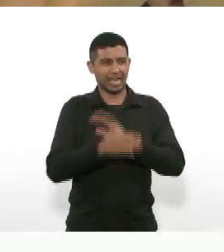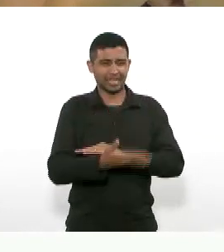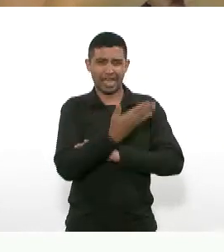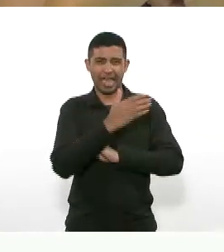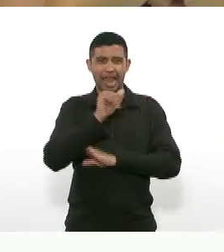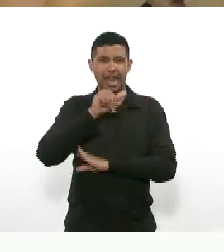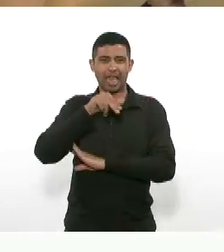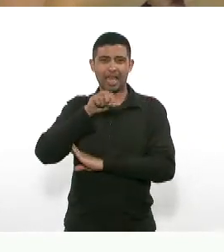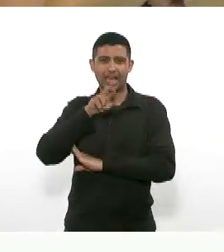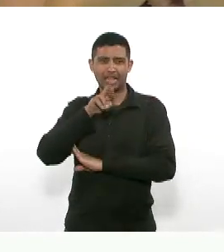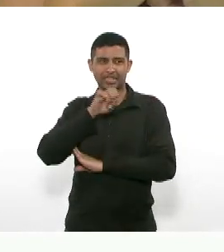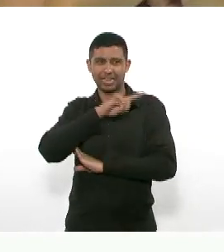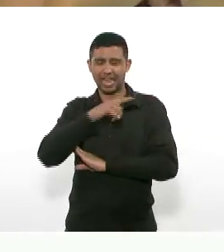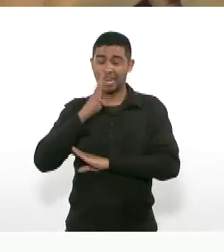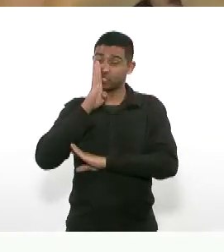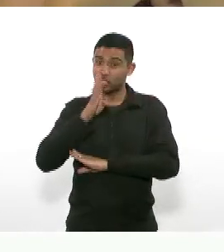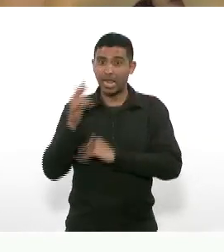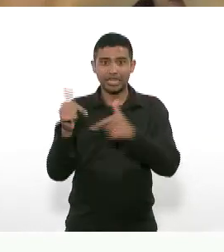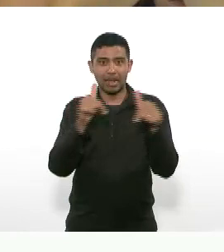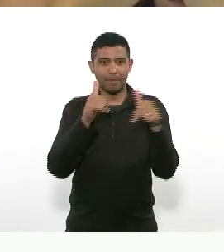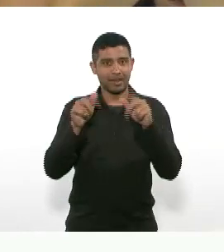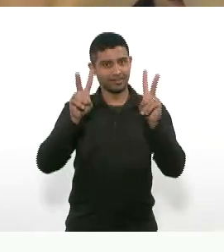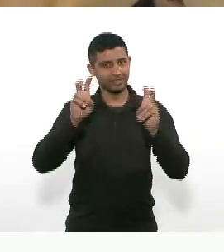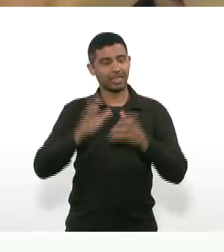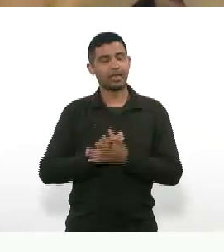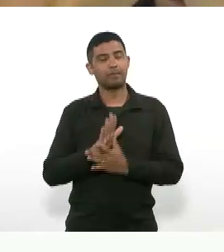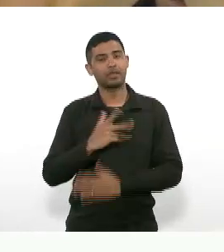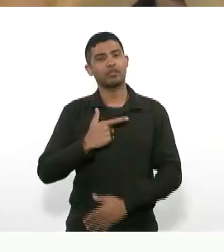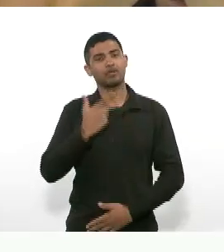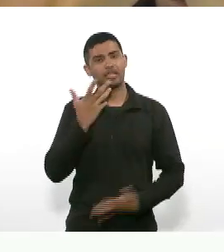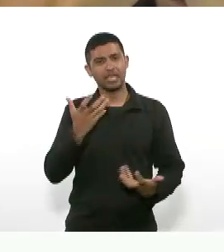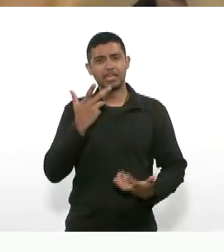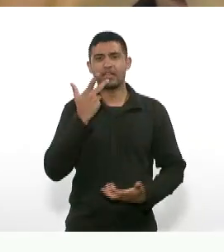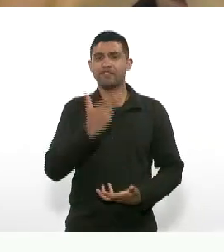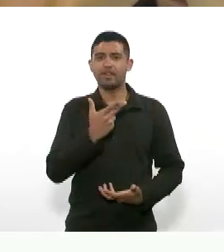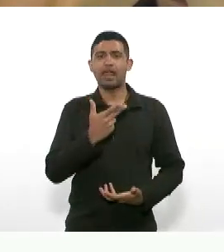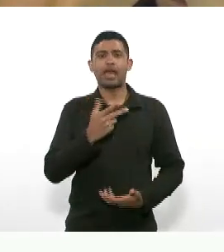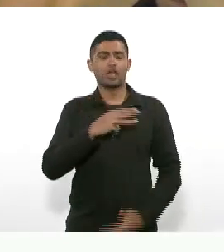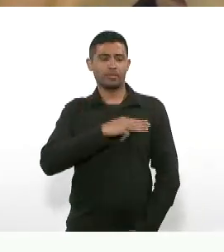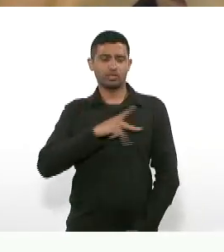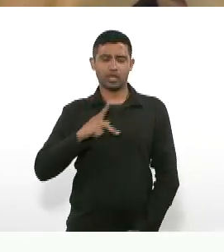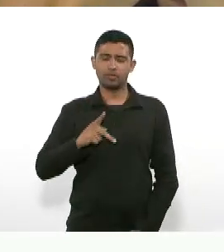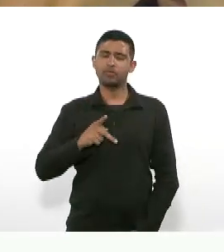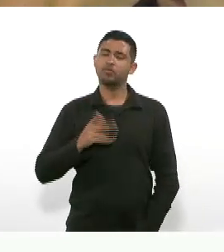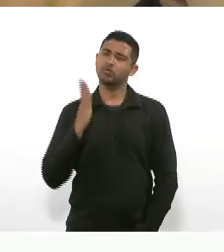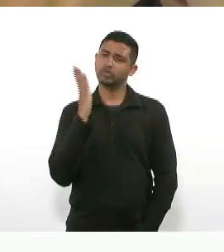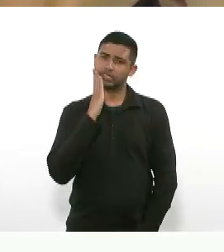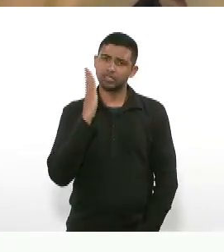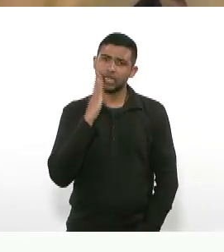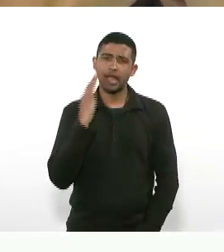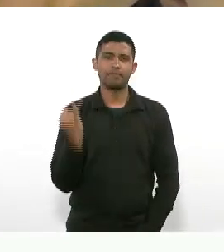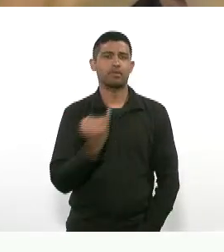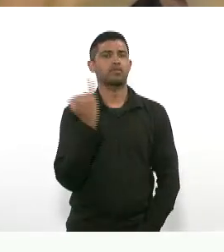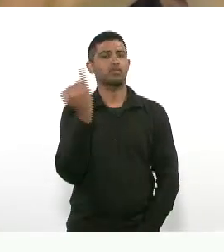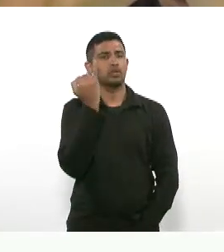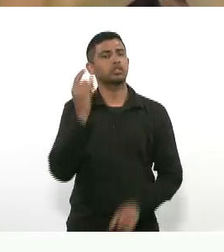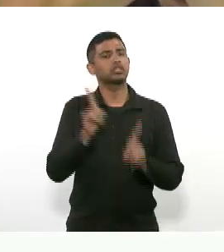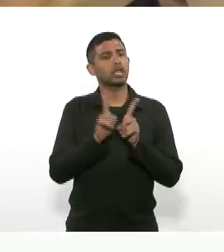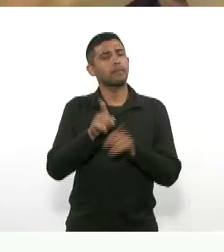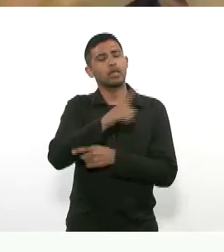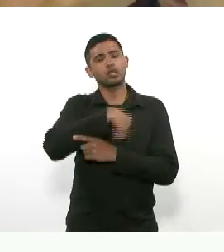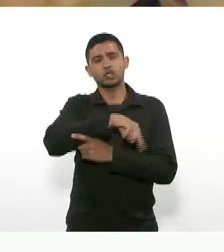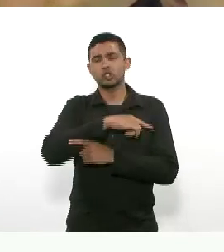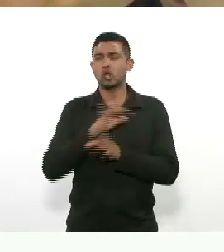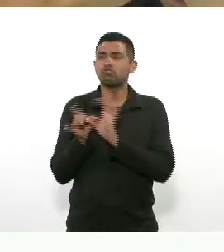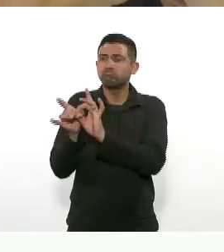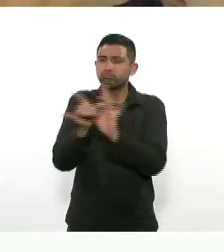que trabalha diretamente ligada com isso. Mas eu queria dizer que o Ministério Público inteiro entende a importância disso e se coloca, se ombreia junto